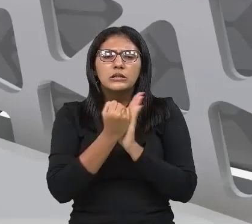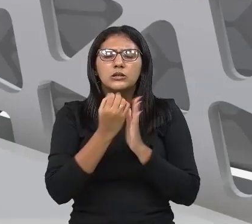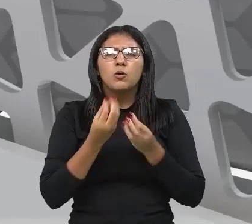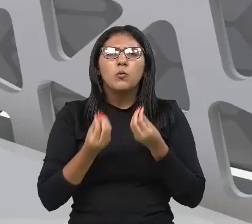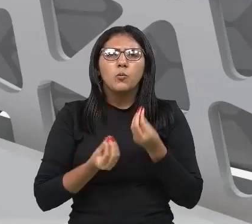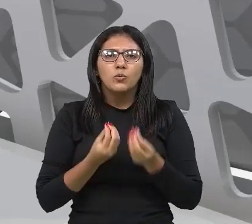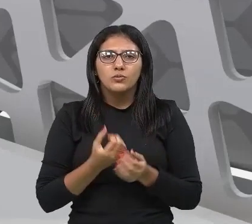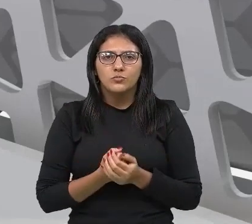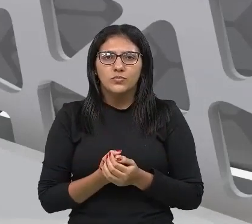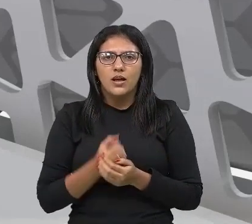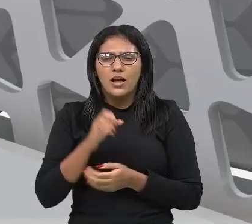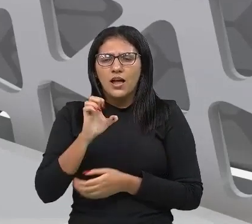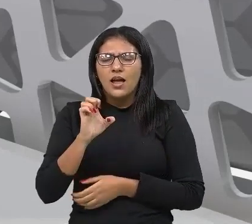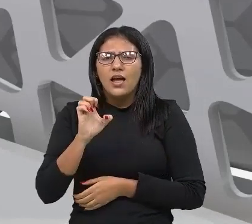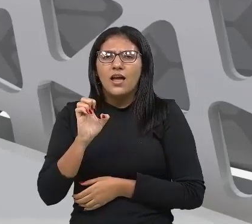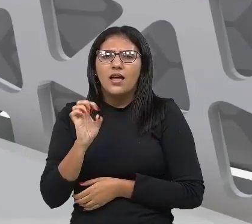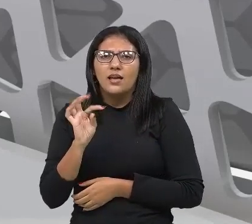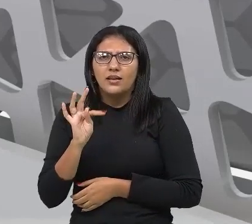Pela